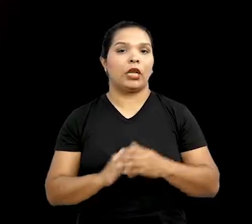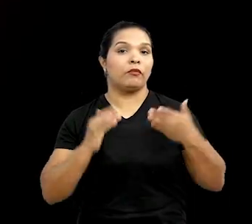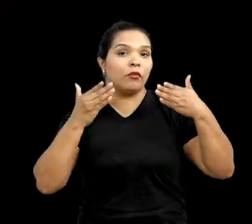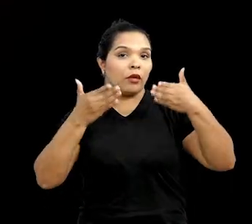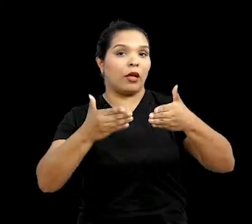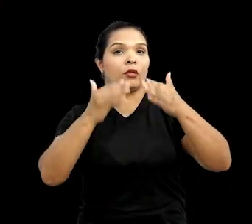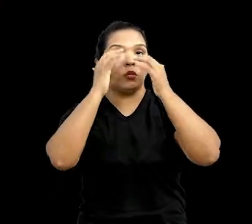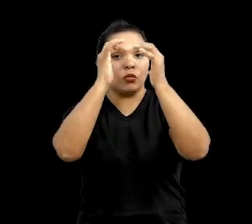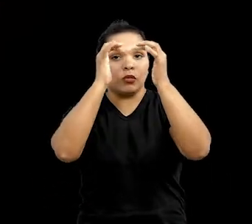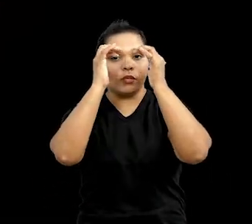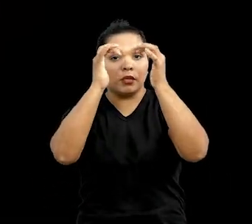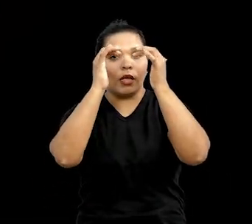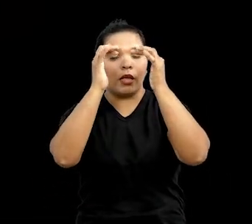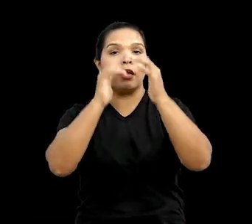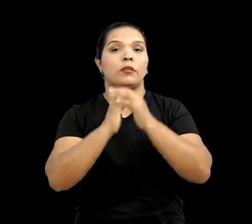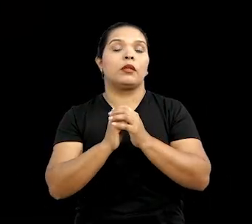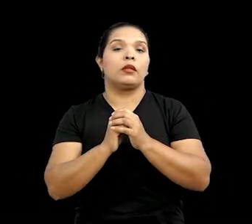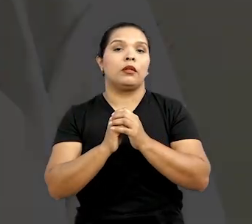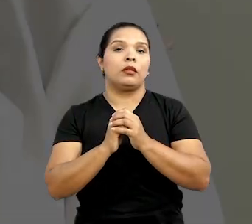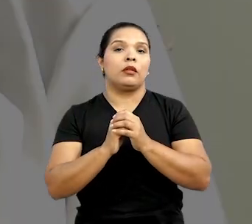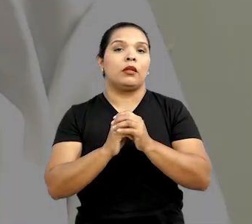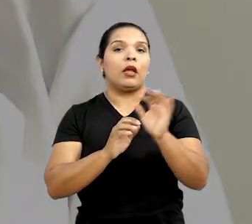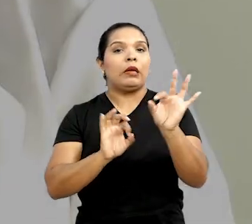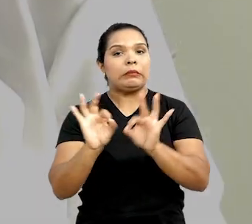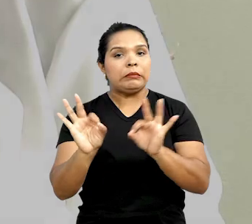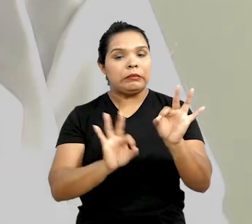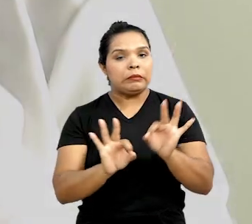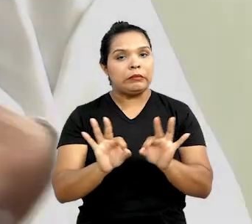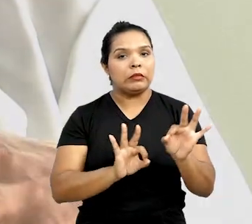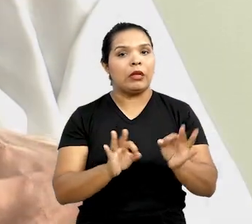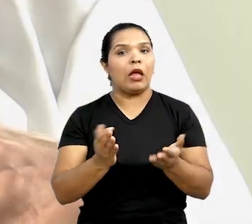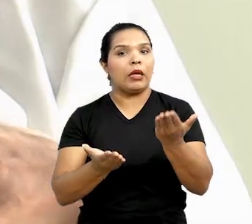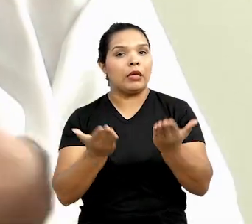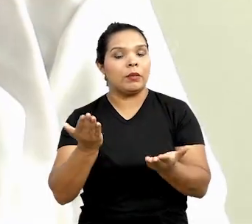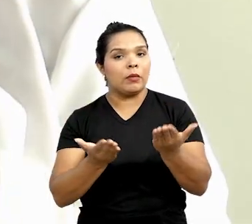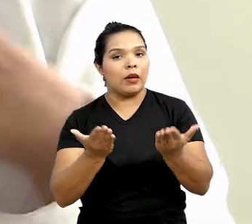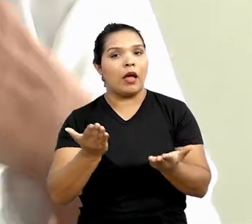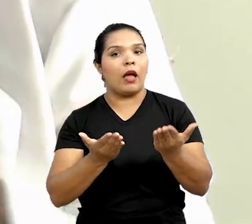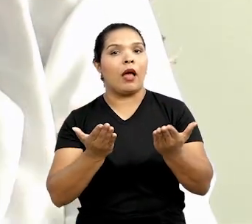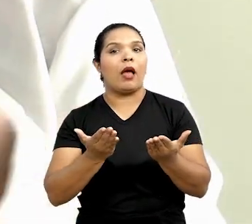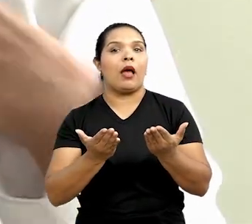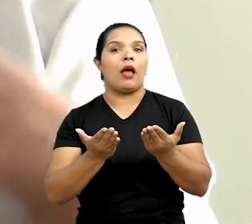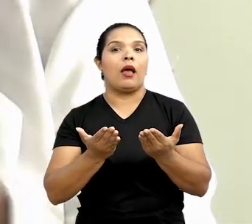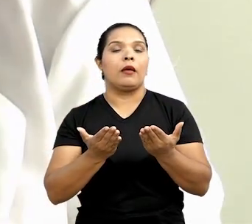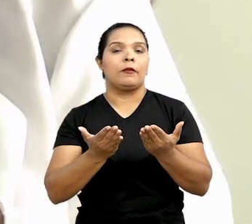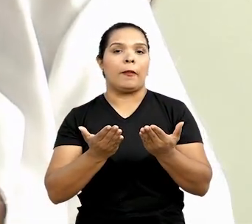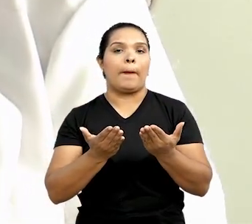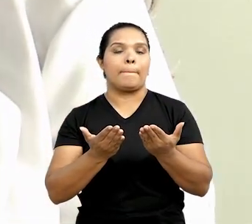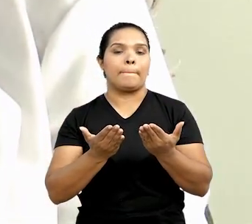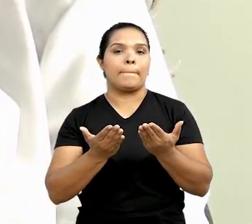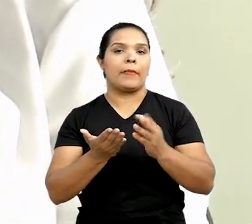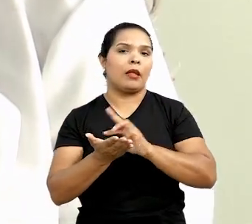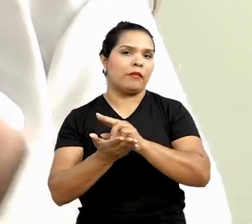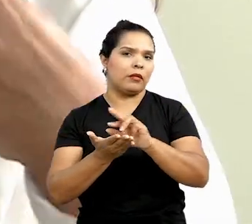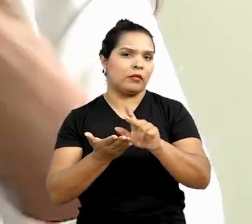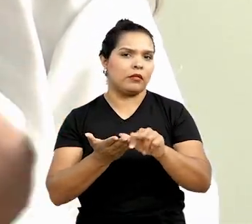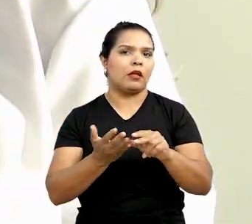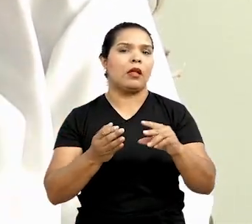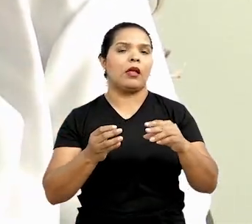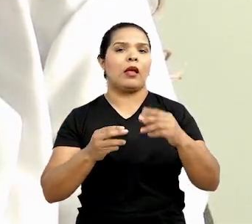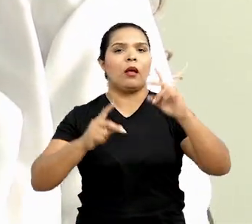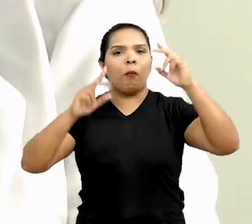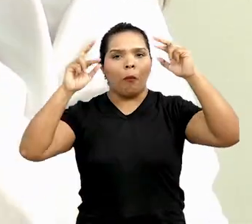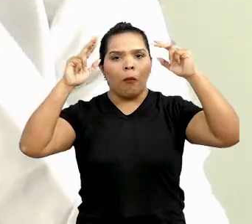cérebro mesmo, diminuição da proliferação celular, regulação plasticidade neural, de interação